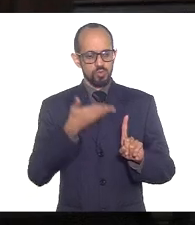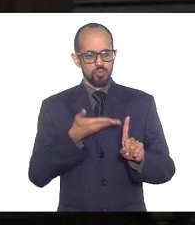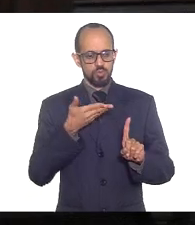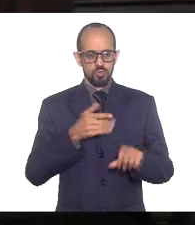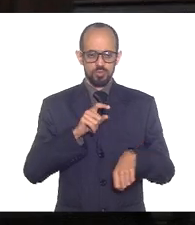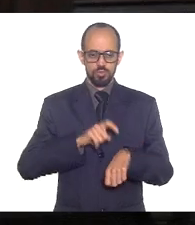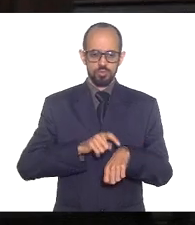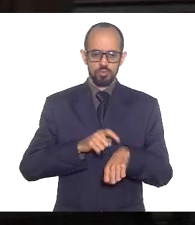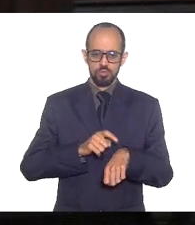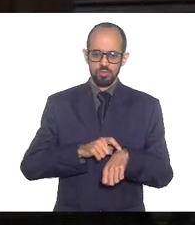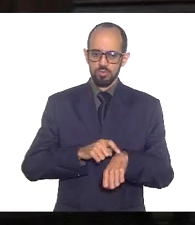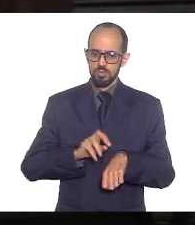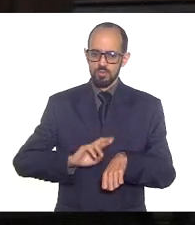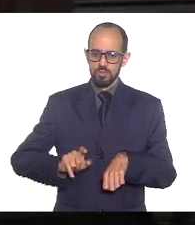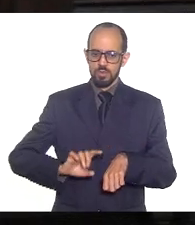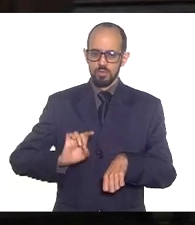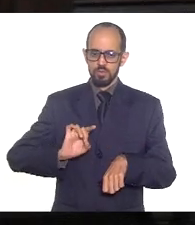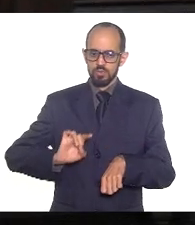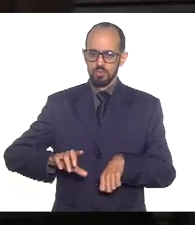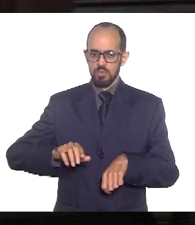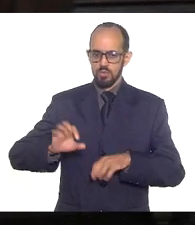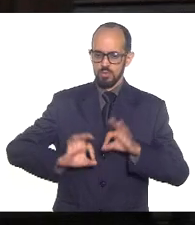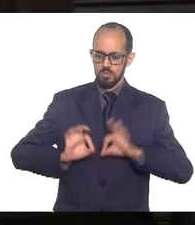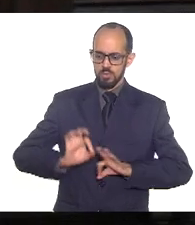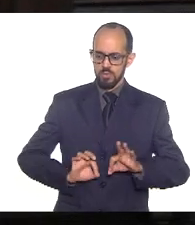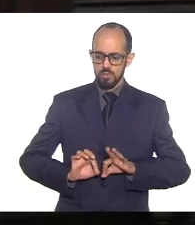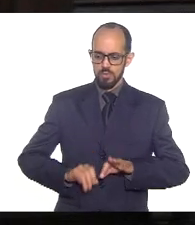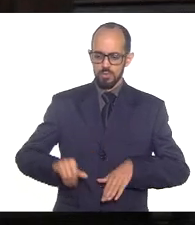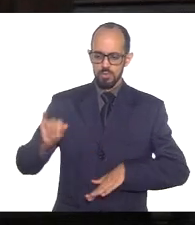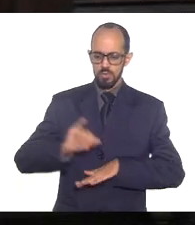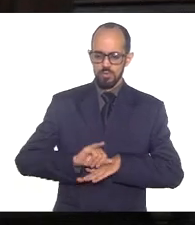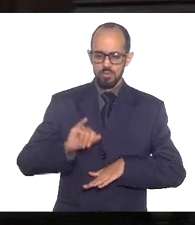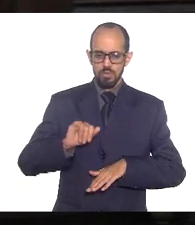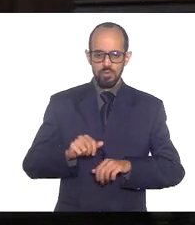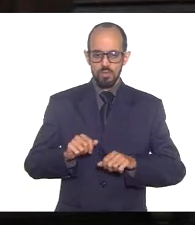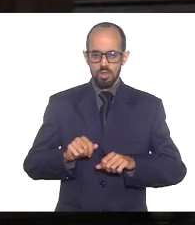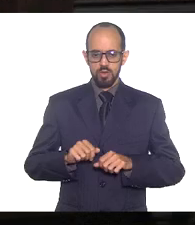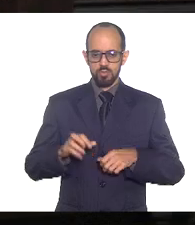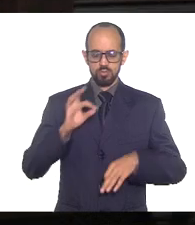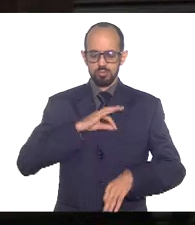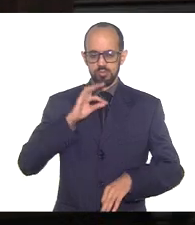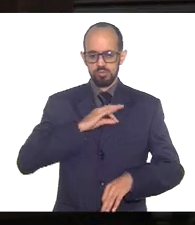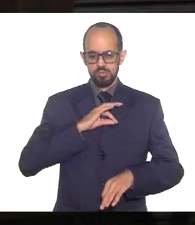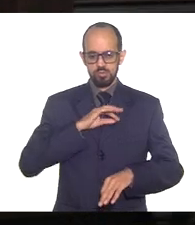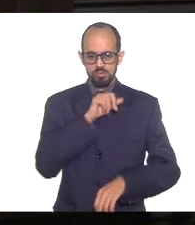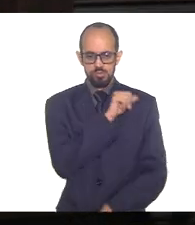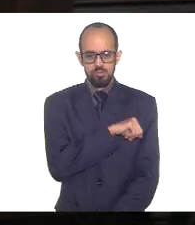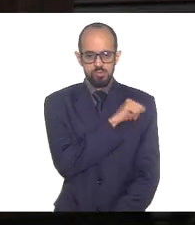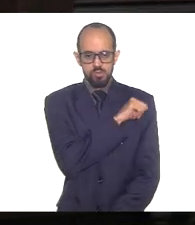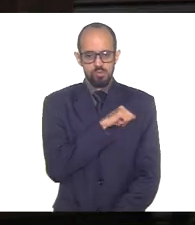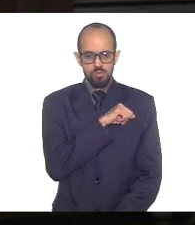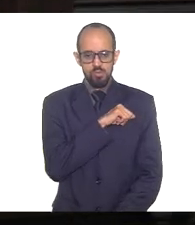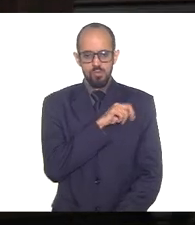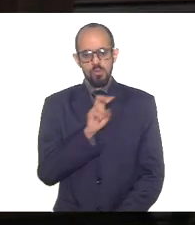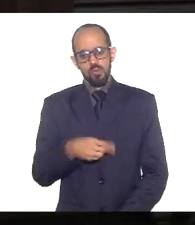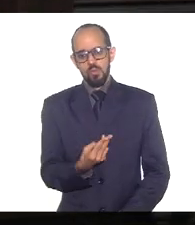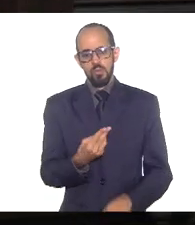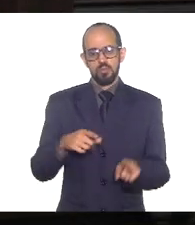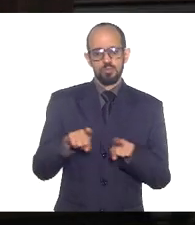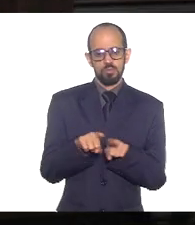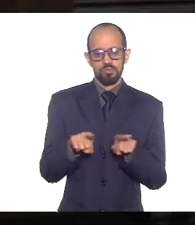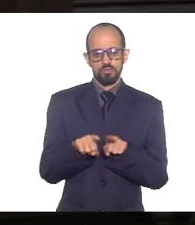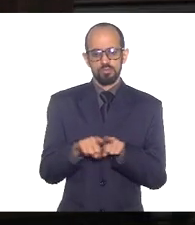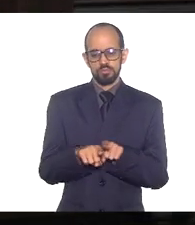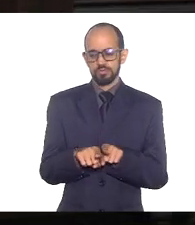nesse momento não só um plano de cargos e salários duas enfermeiros dos daqueles e daquelas